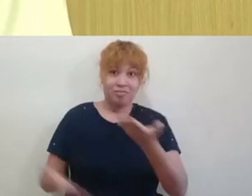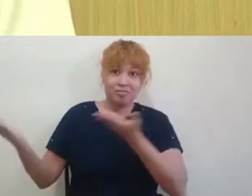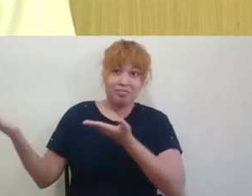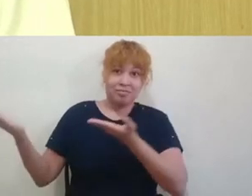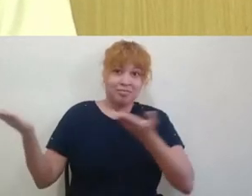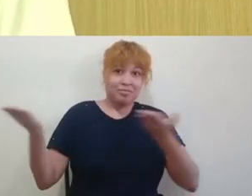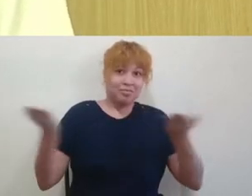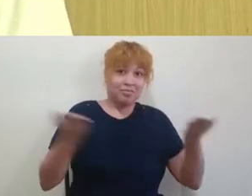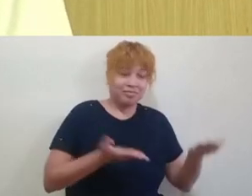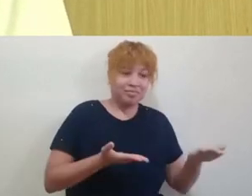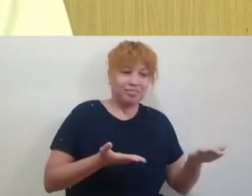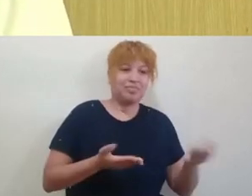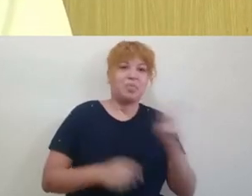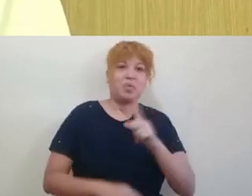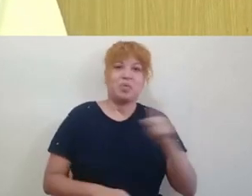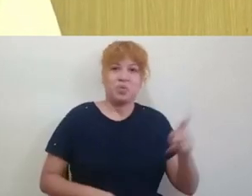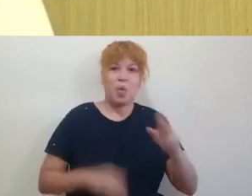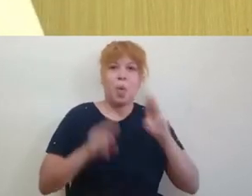nossa querida UACSA.